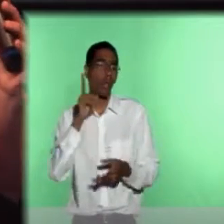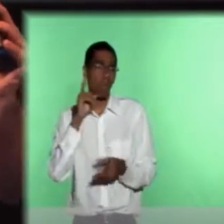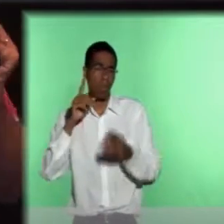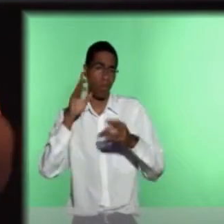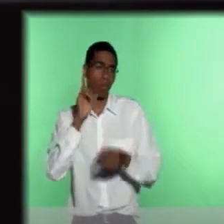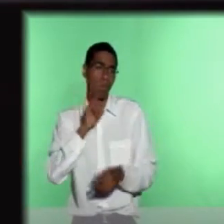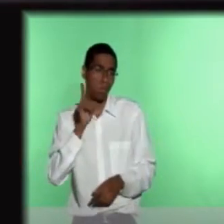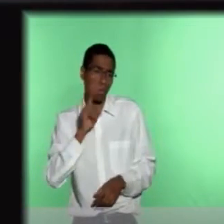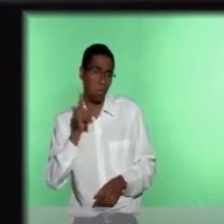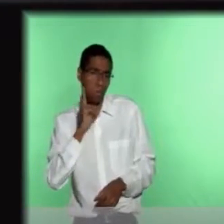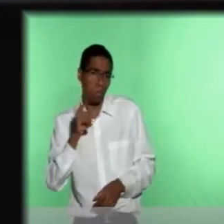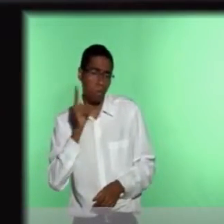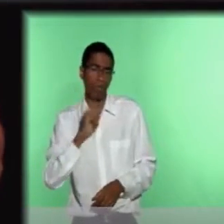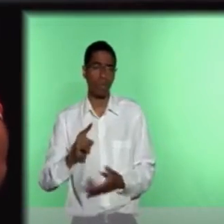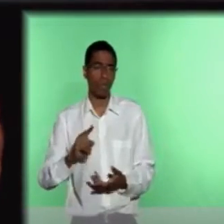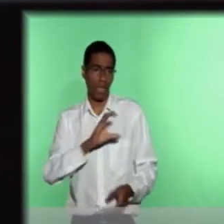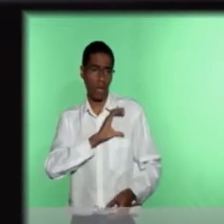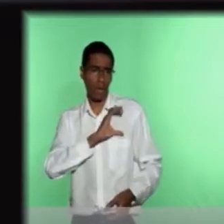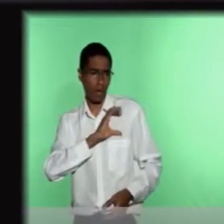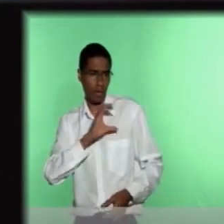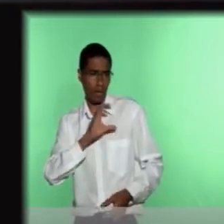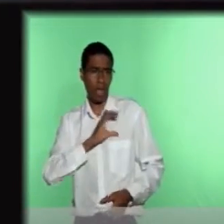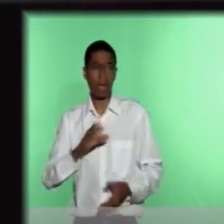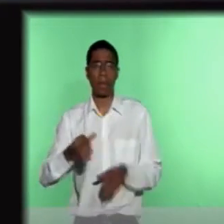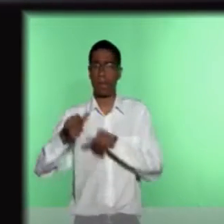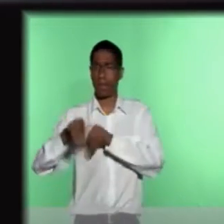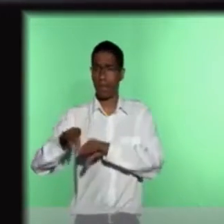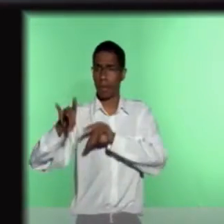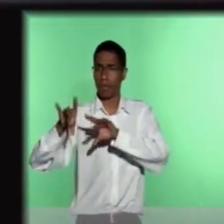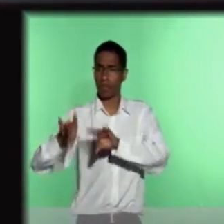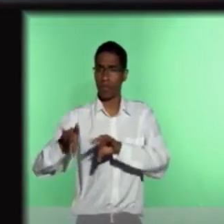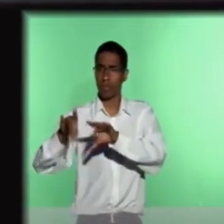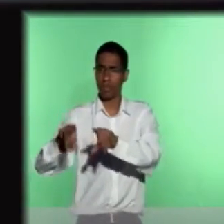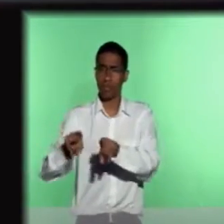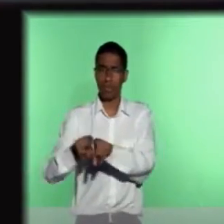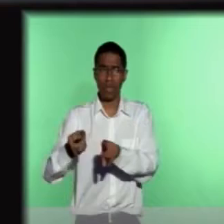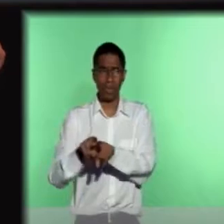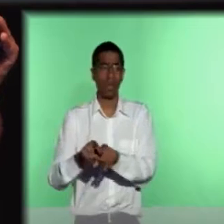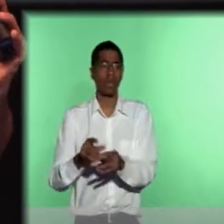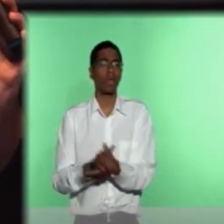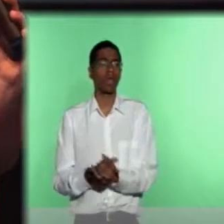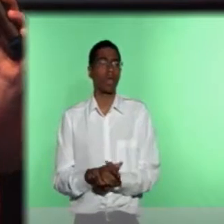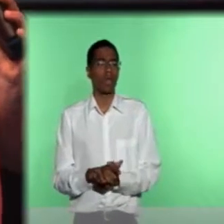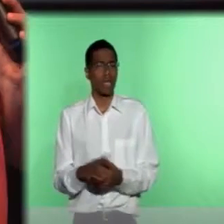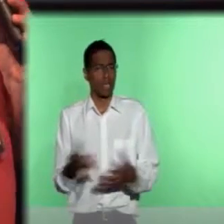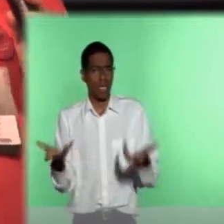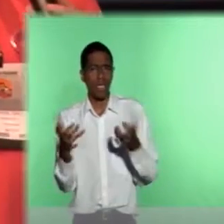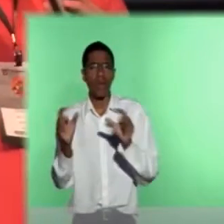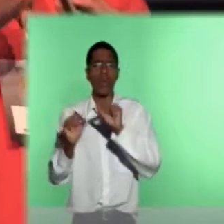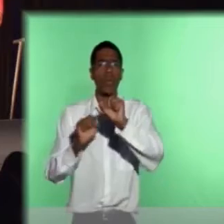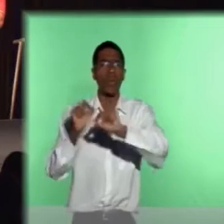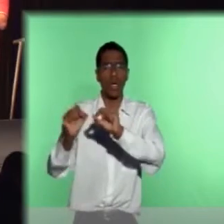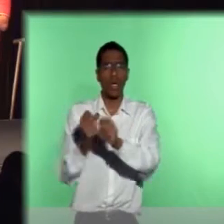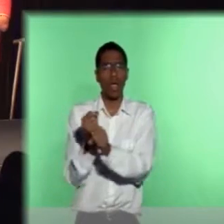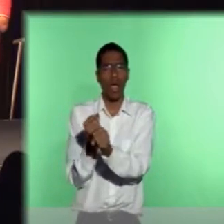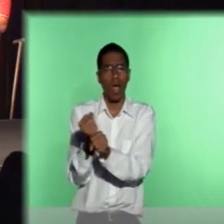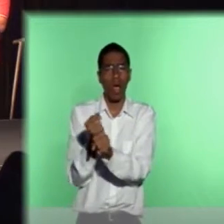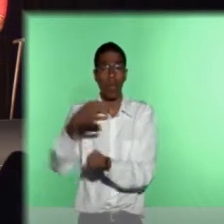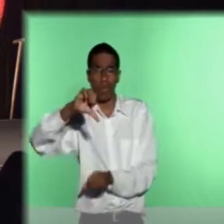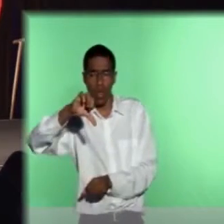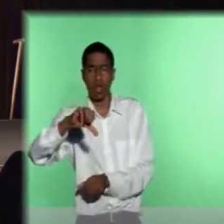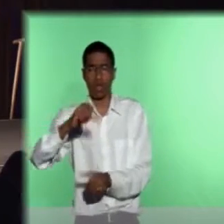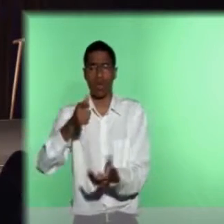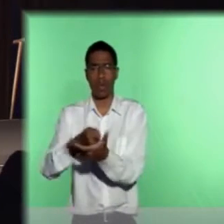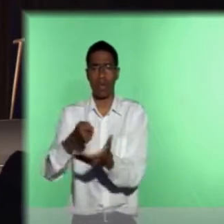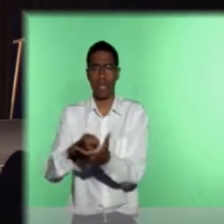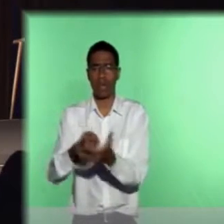Zelândia e Austrália constrangido, o que me surpreendeu foi a posição do Canadá, em que queria que fosse 9 anos de educação